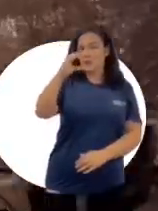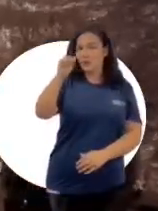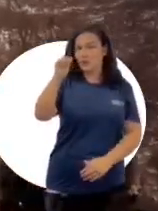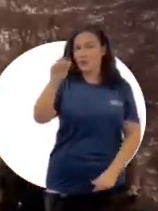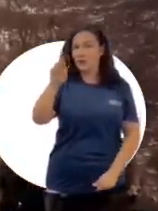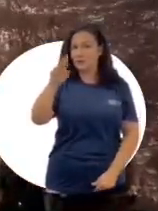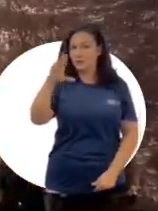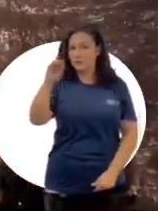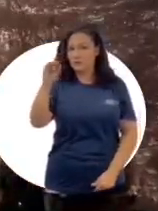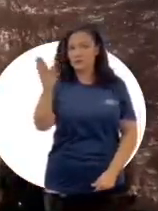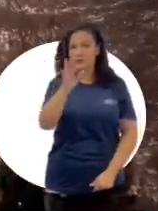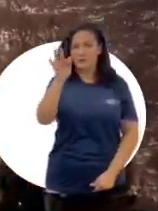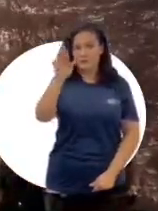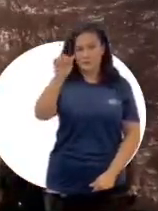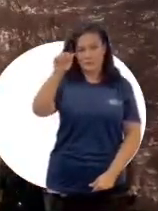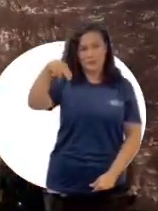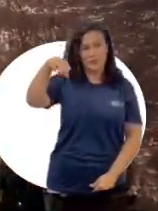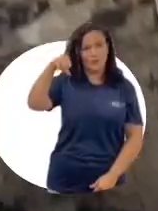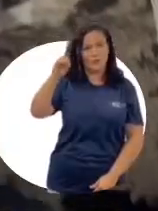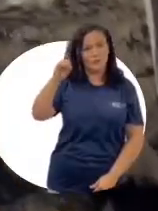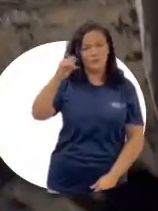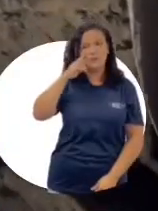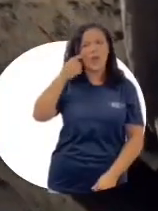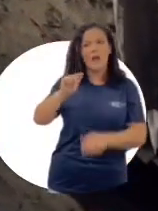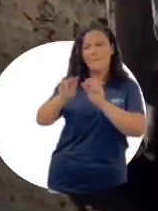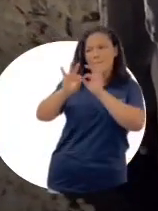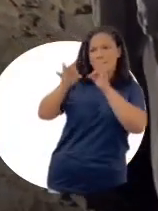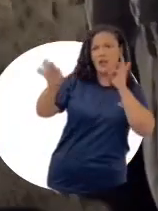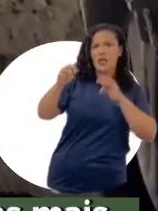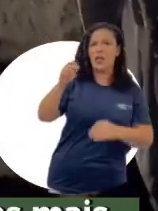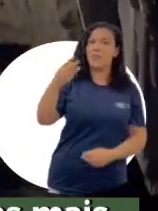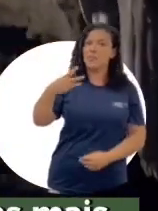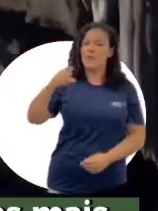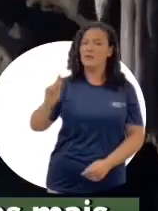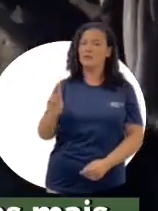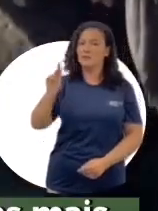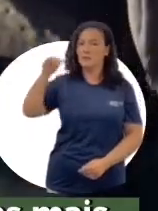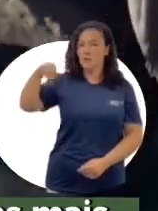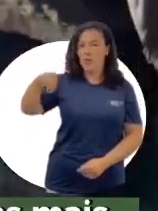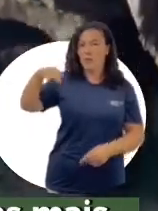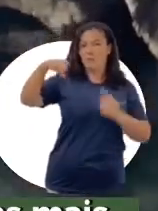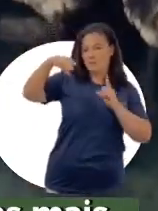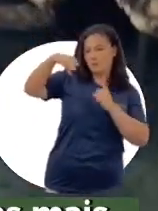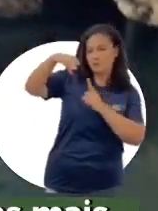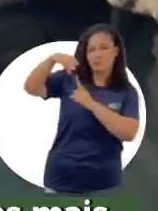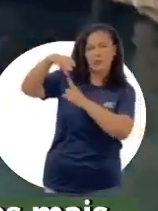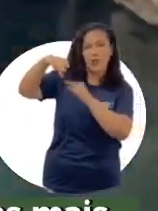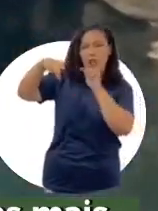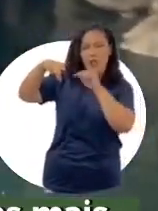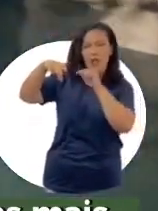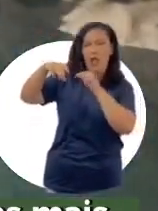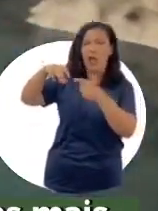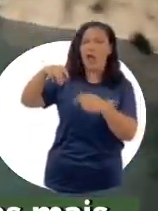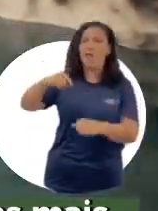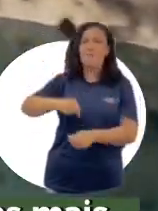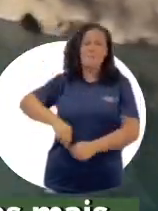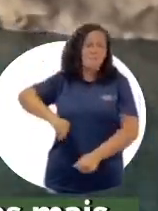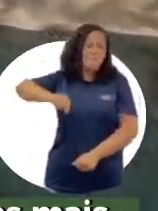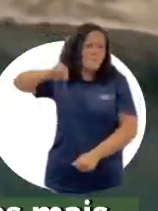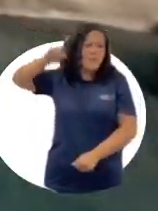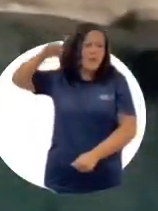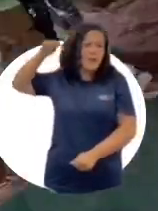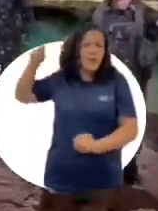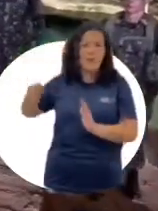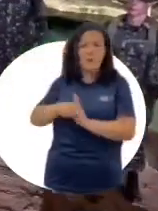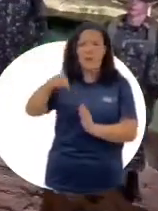Ricardo Franco, situada a 3 quilômetros do forte. A gruta é uma das mais antigas registradas no